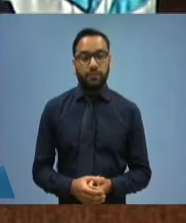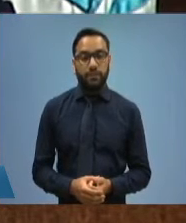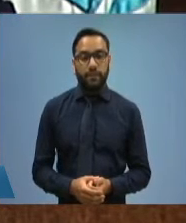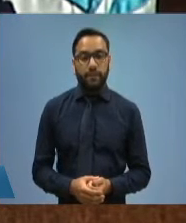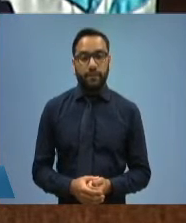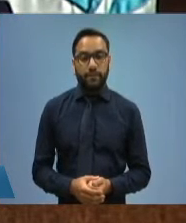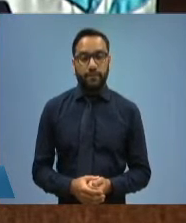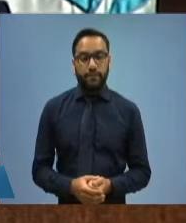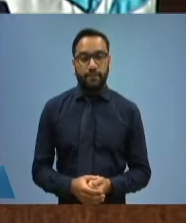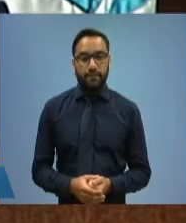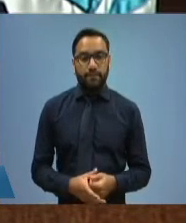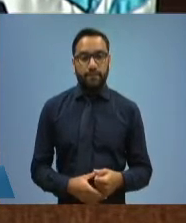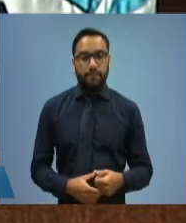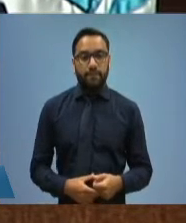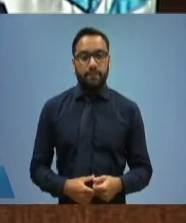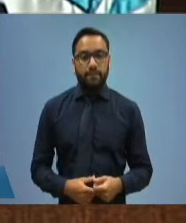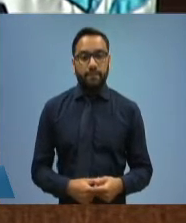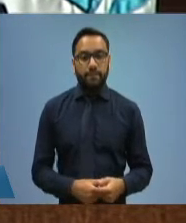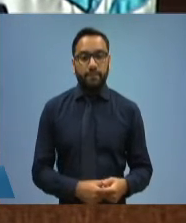vereadores,